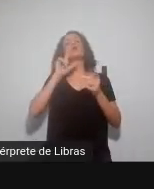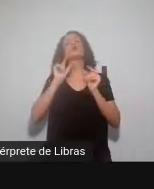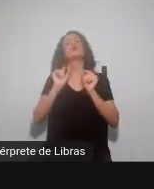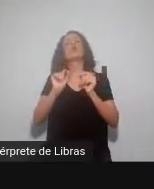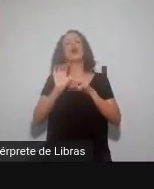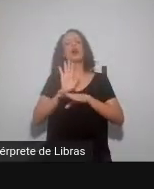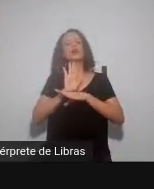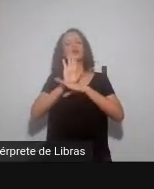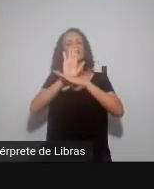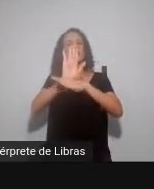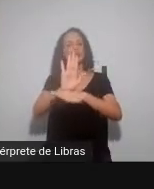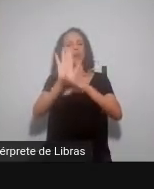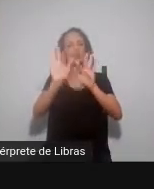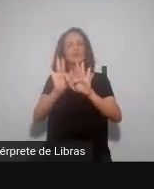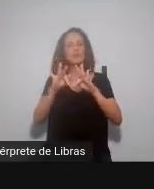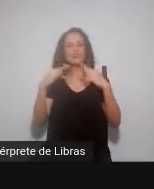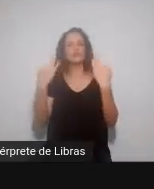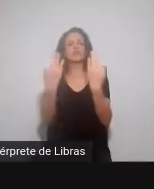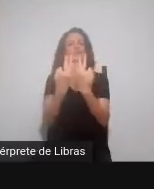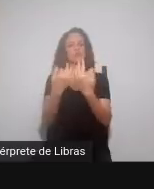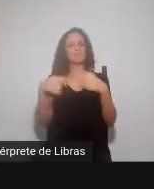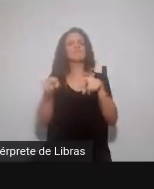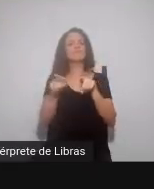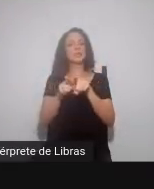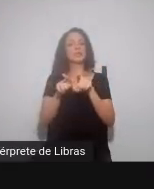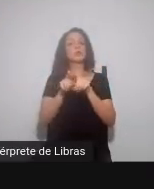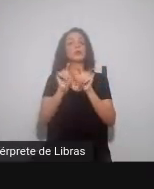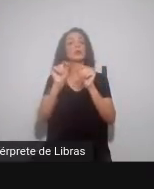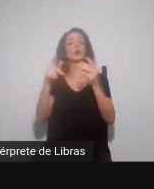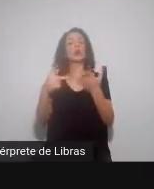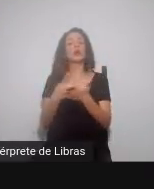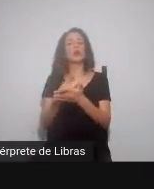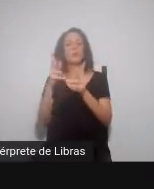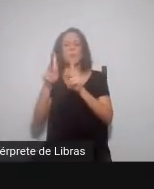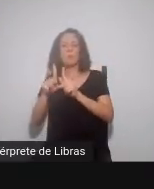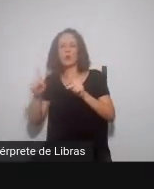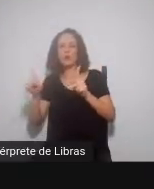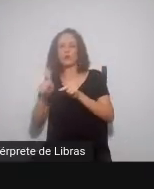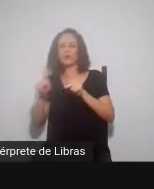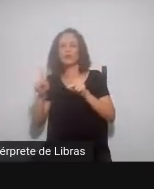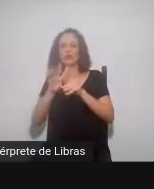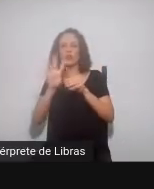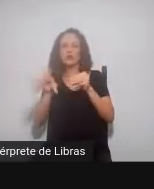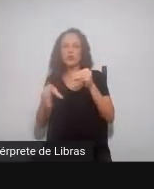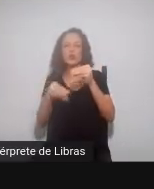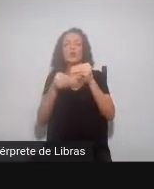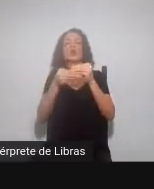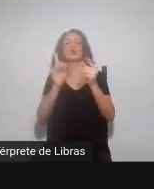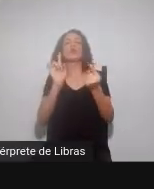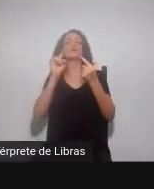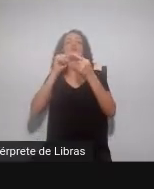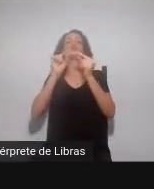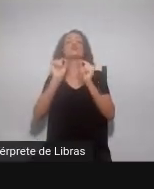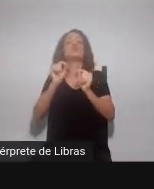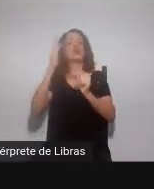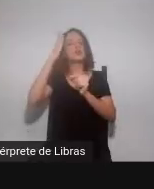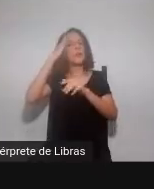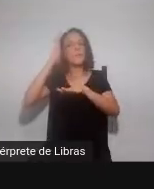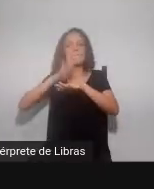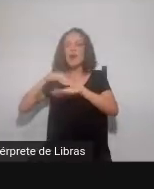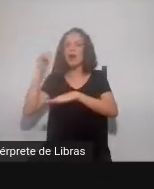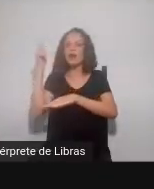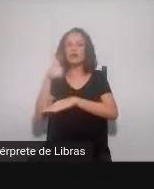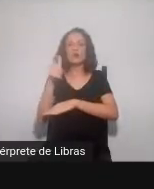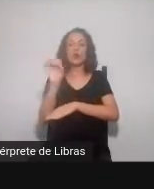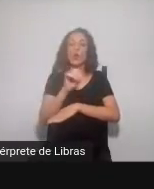crianças, as professoras incluem ou para saber mais, ou orientação para as famílias. Neste